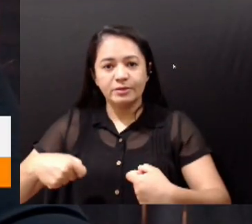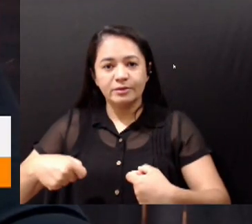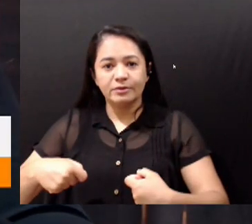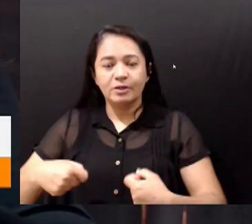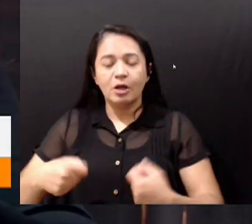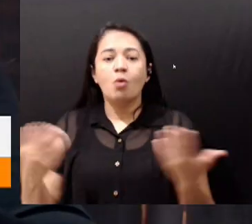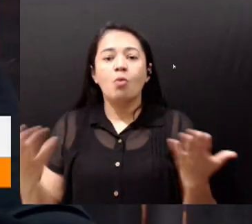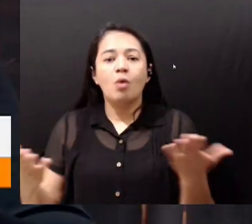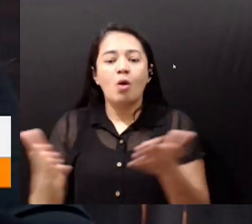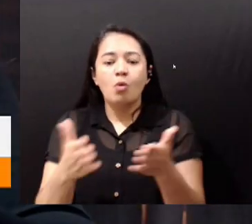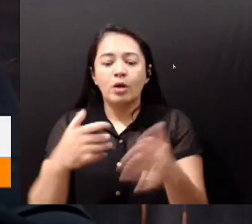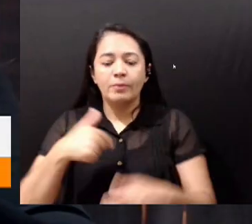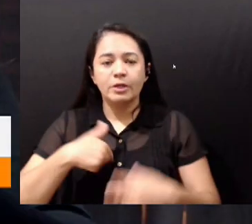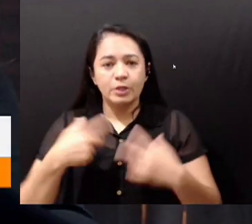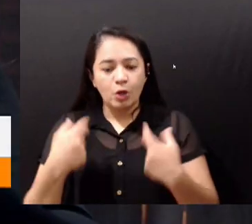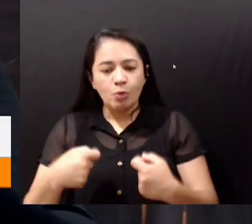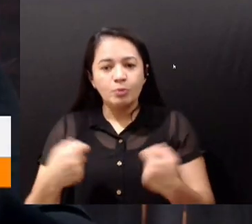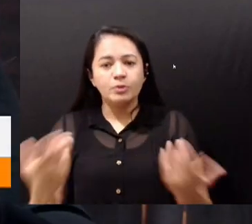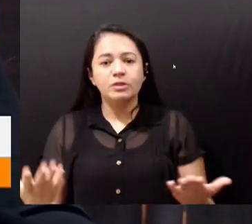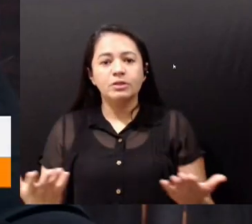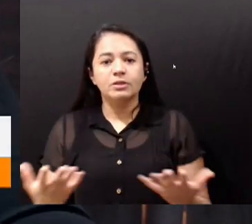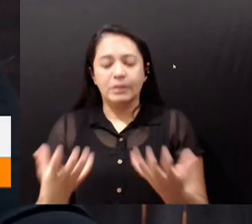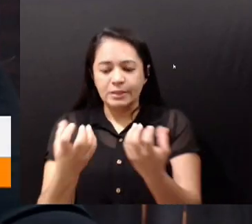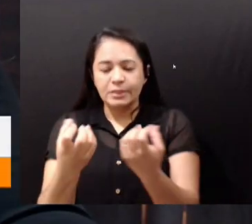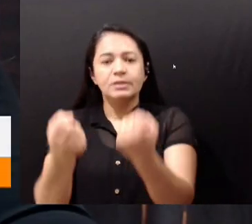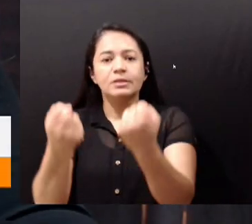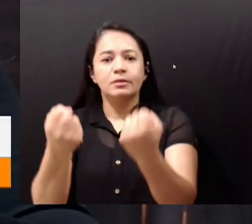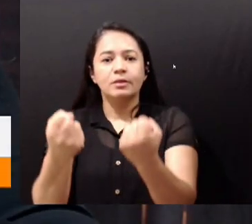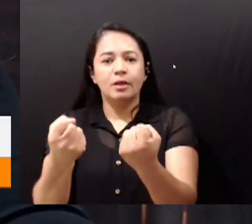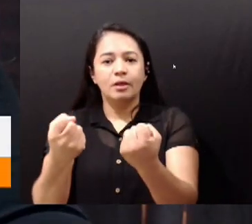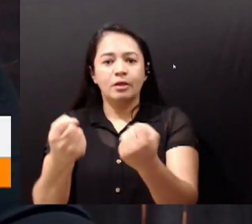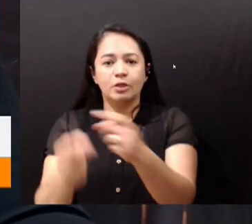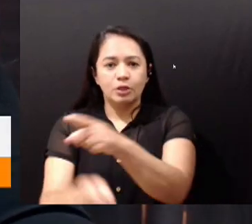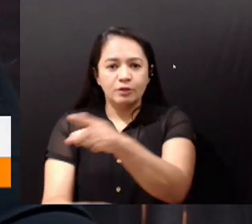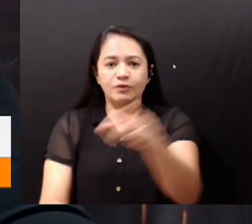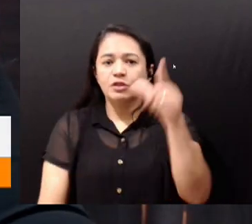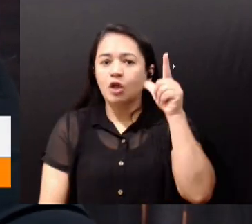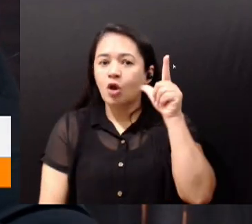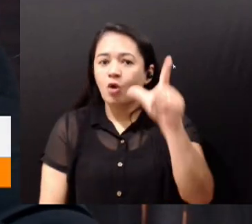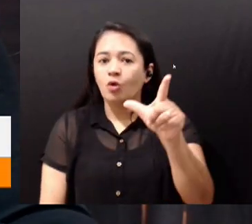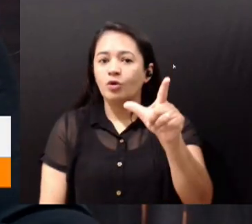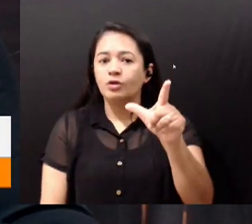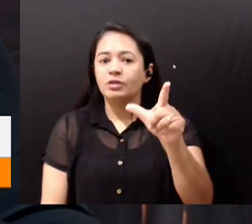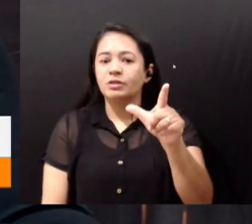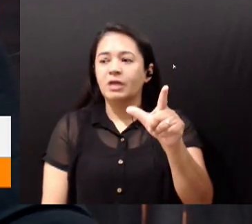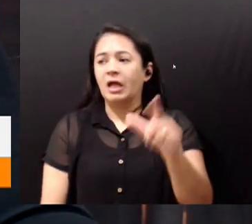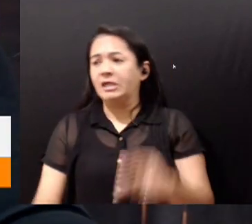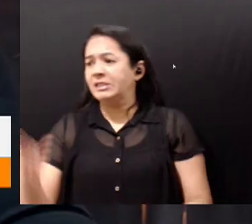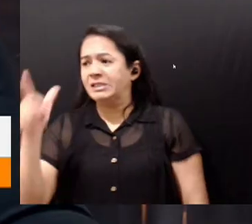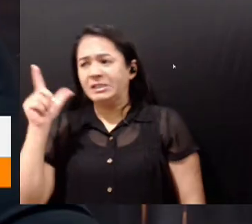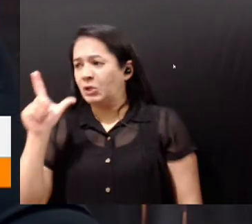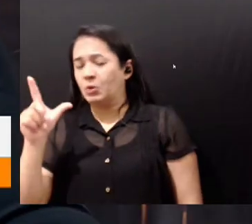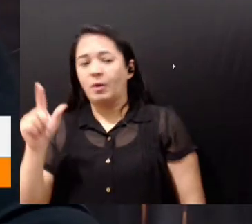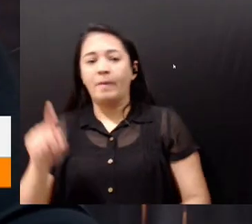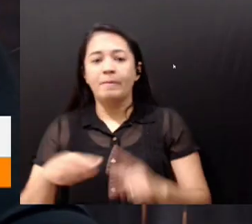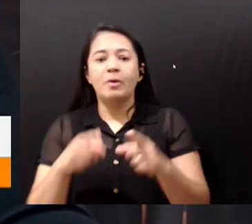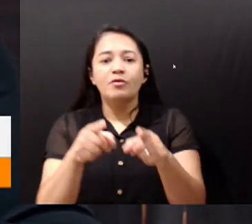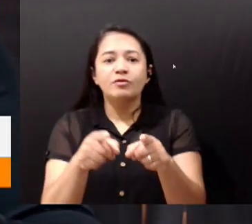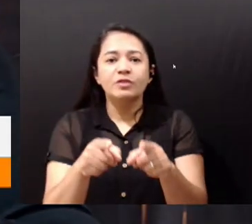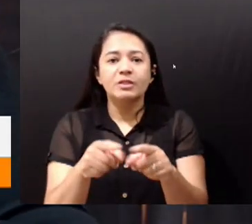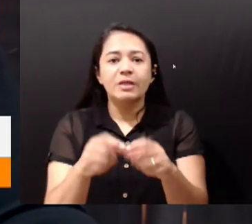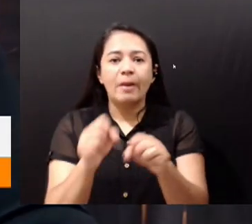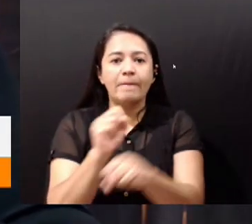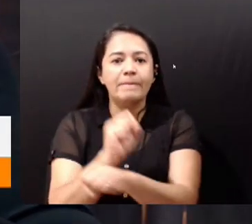preciso fazer e acolher que você vai conseguir, aí você não vai conseguir, mas você não vai parar e não vai